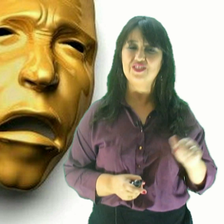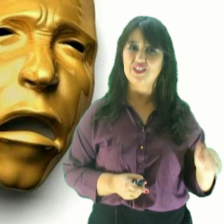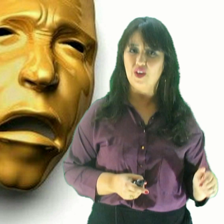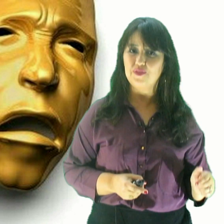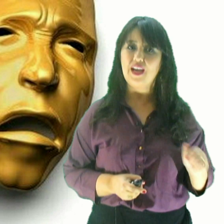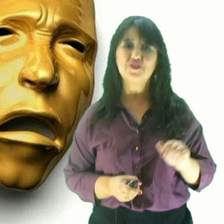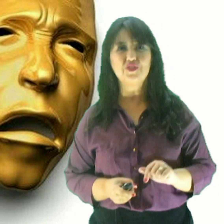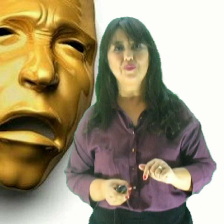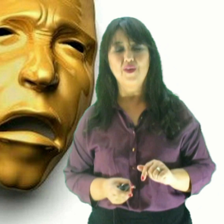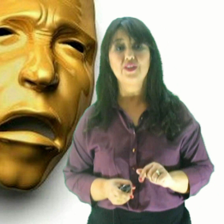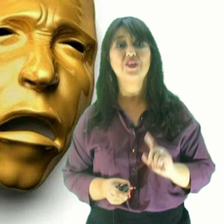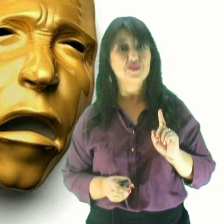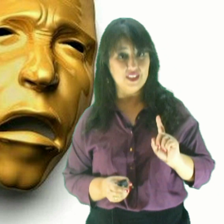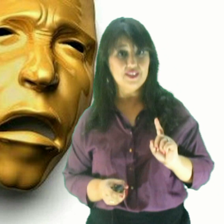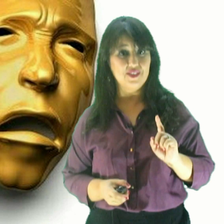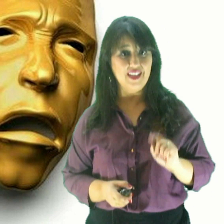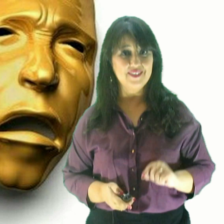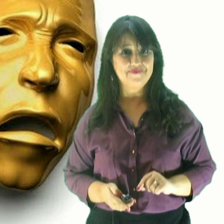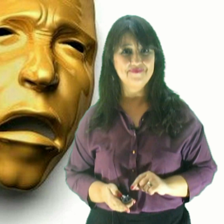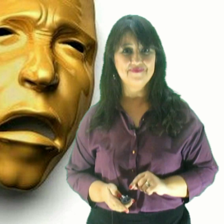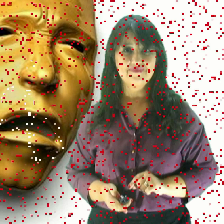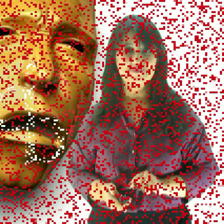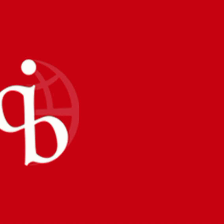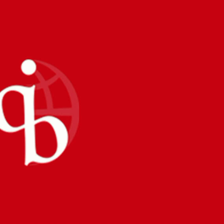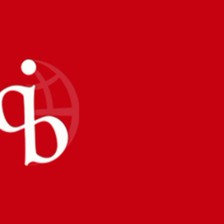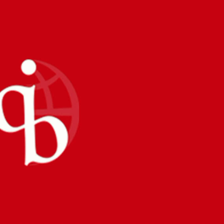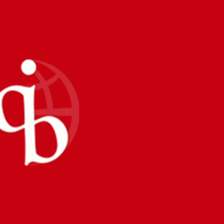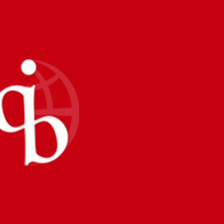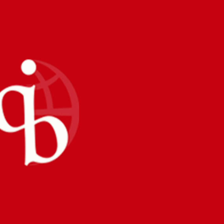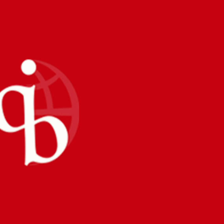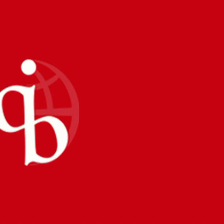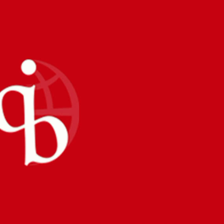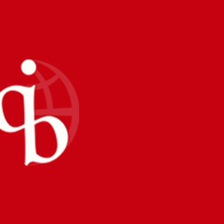são de 19 às 21 horas no terceiro andar.